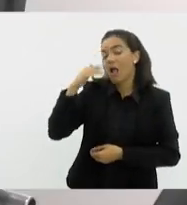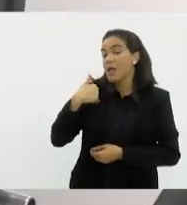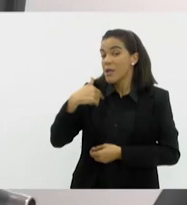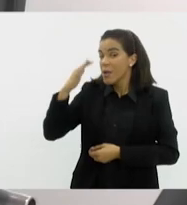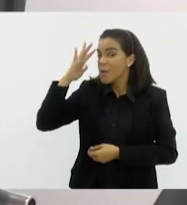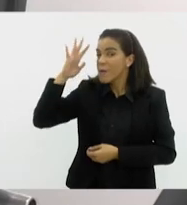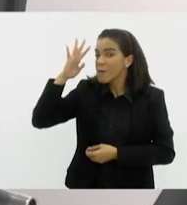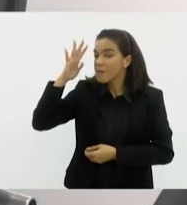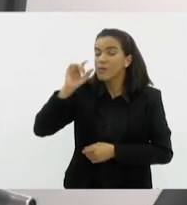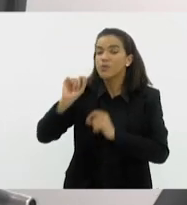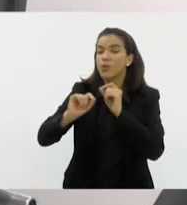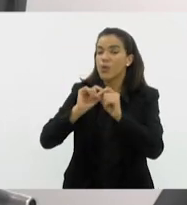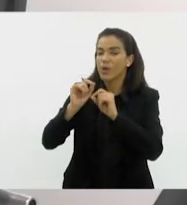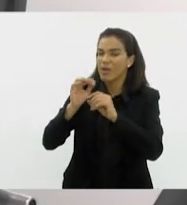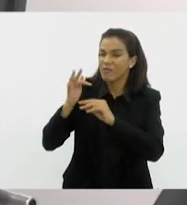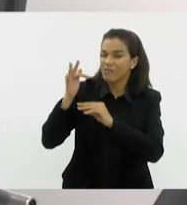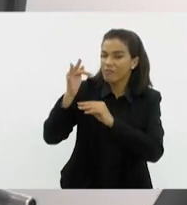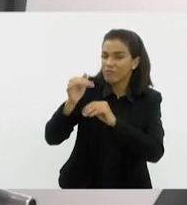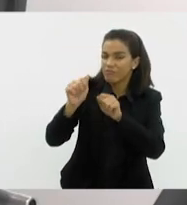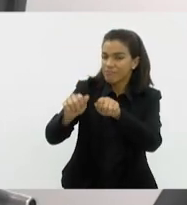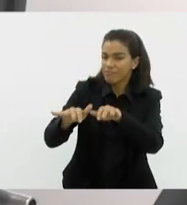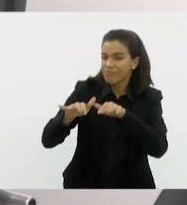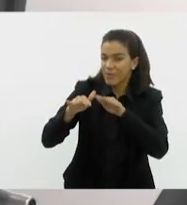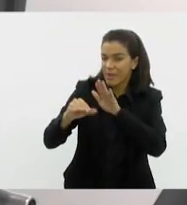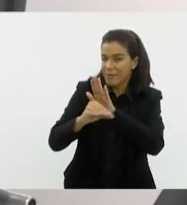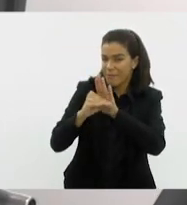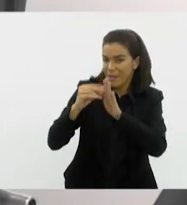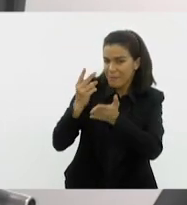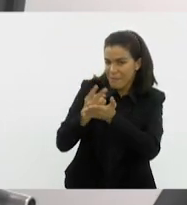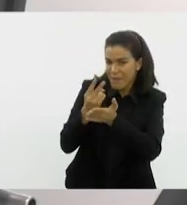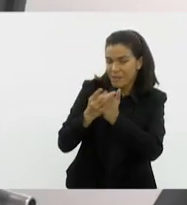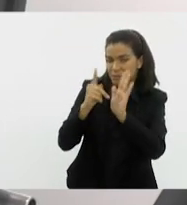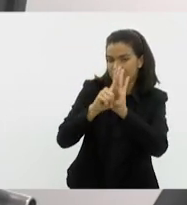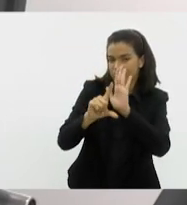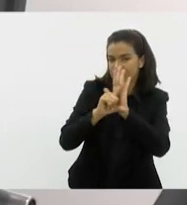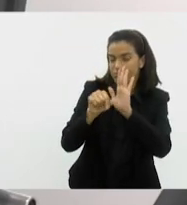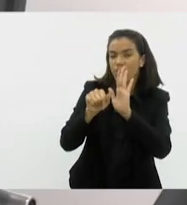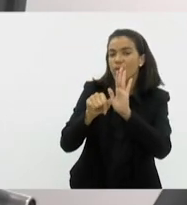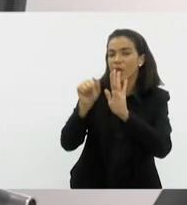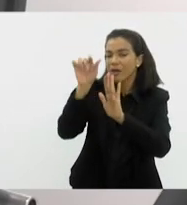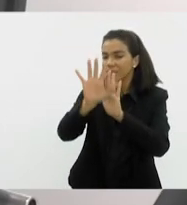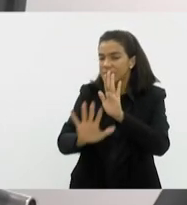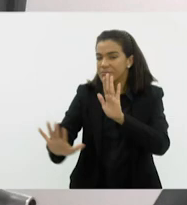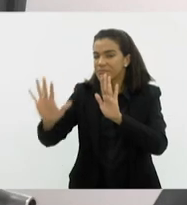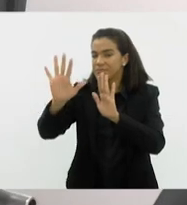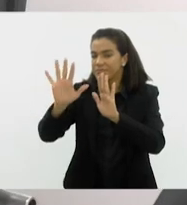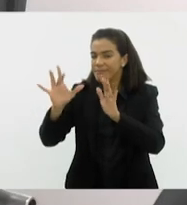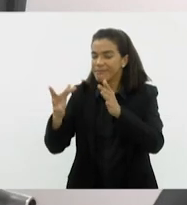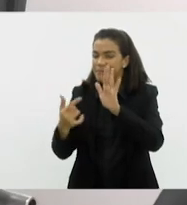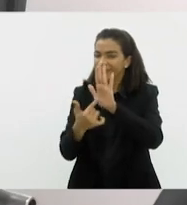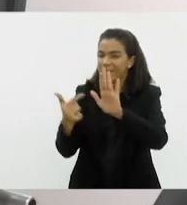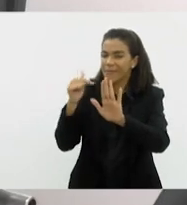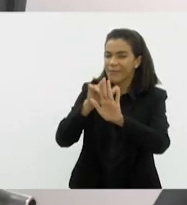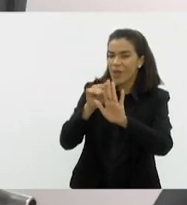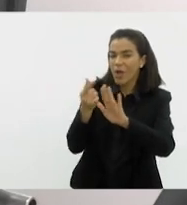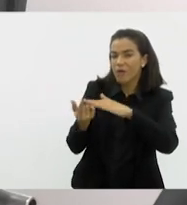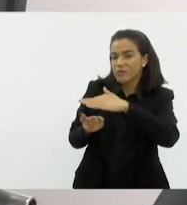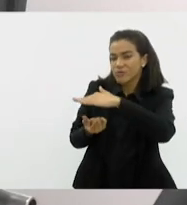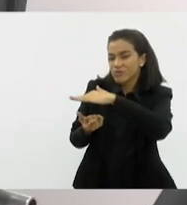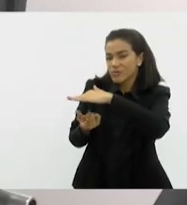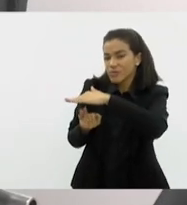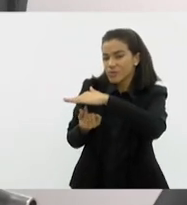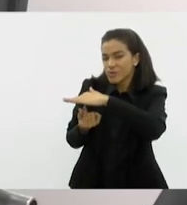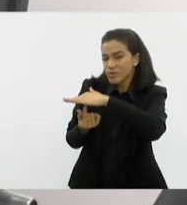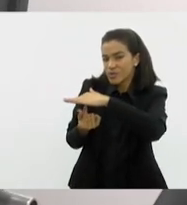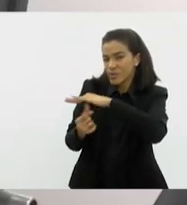fazer, oportunamente em plenário, uma emenda ao próprio projeto, fazendo aqui uma alusão ao fundo ali